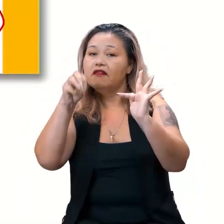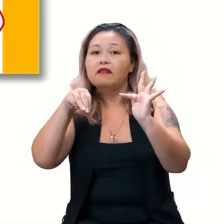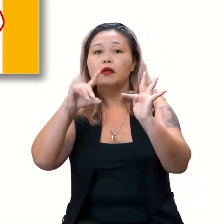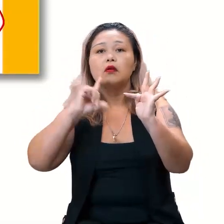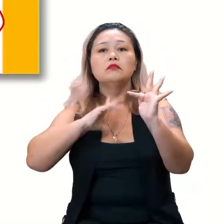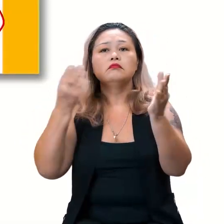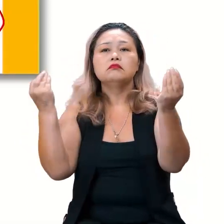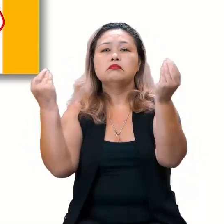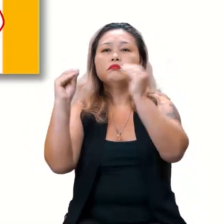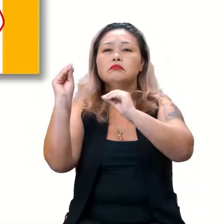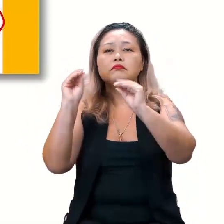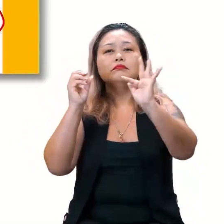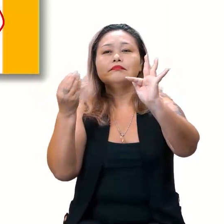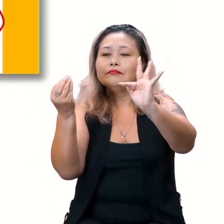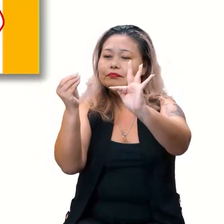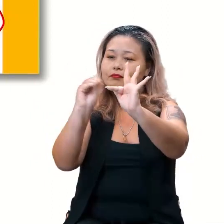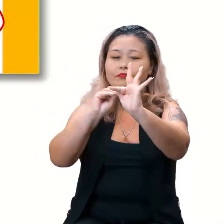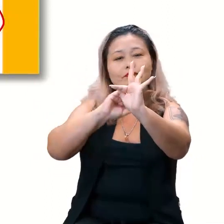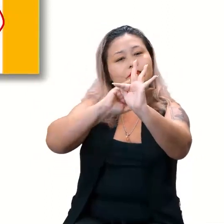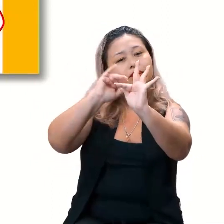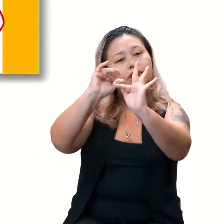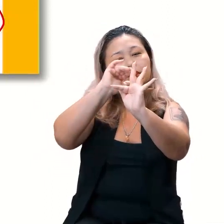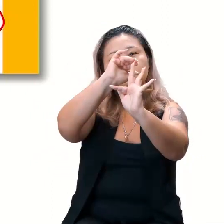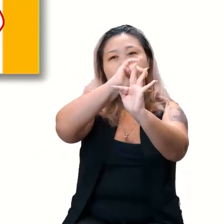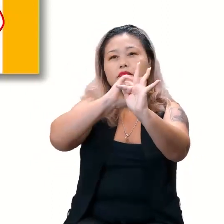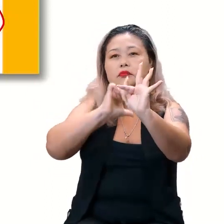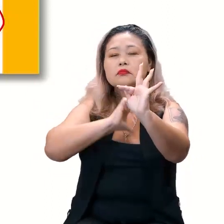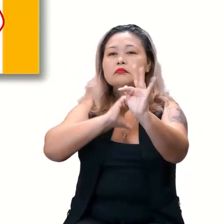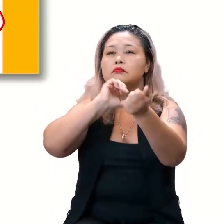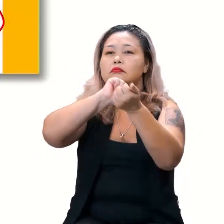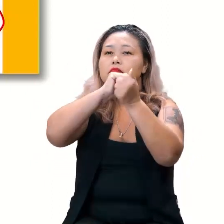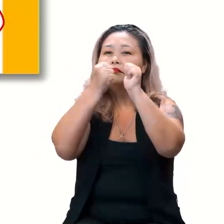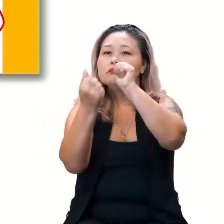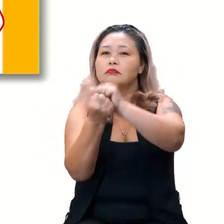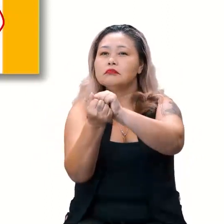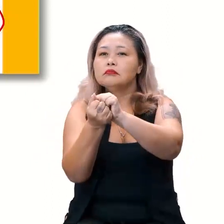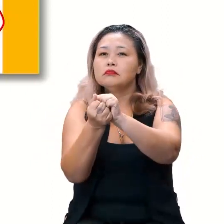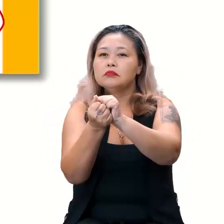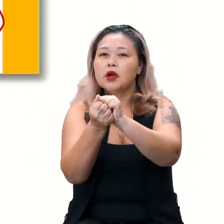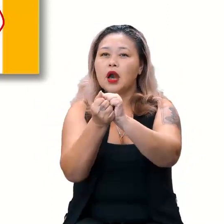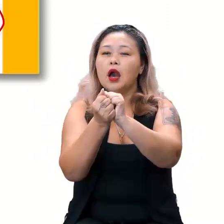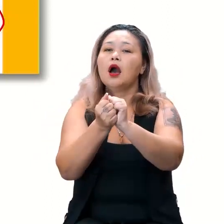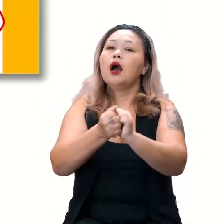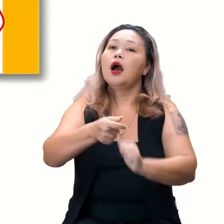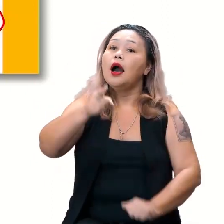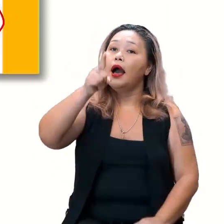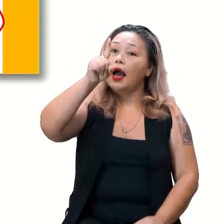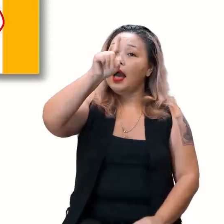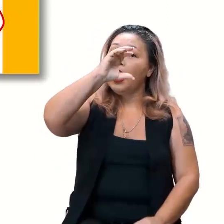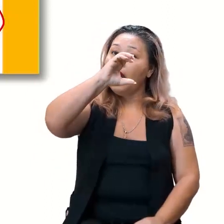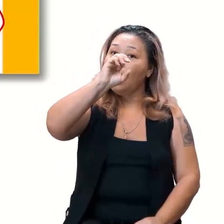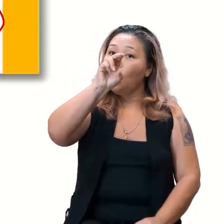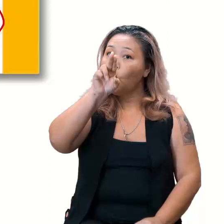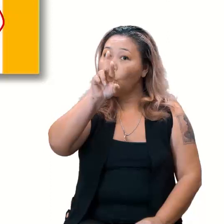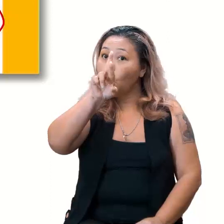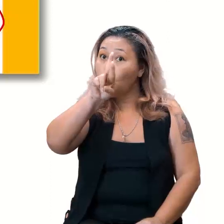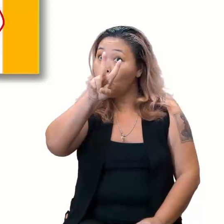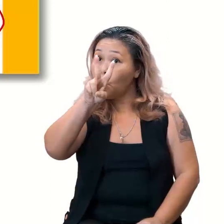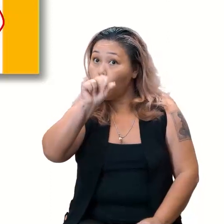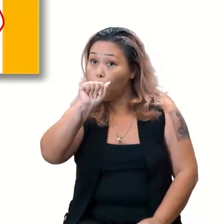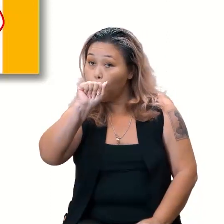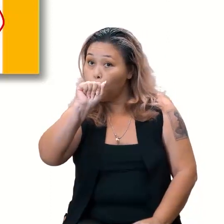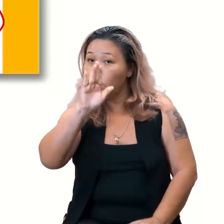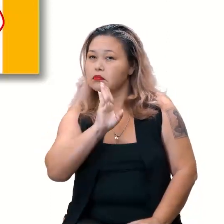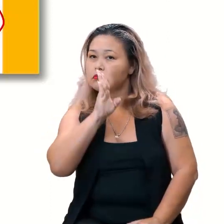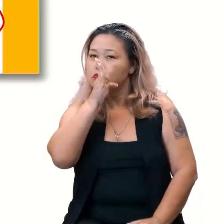construção gráfica da função afim. Vamos transformar aquela curva da função em uma função